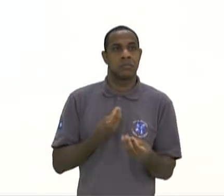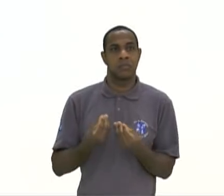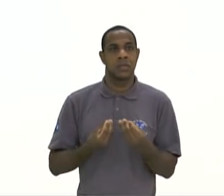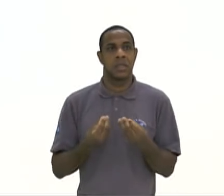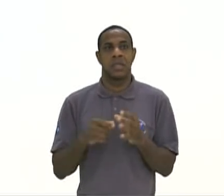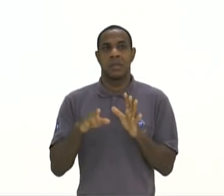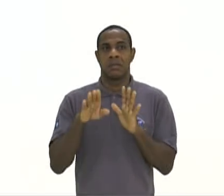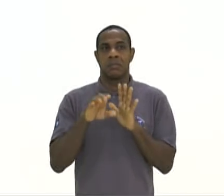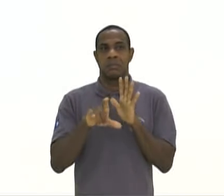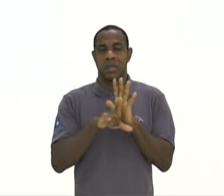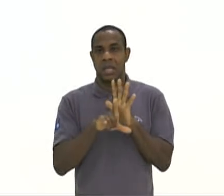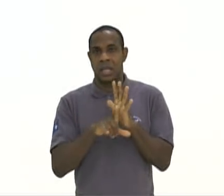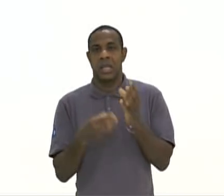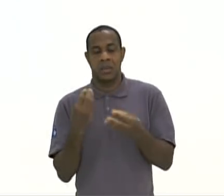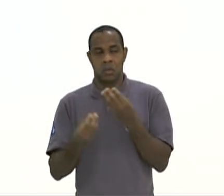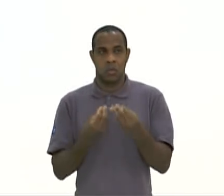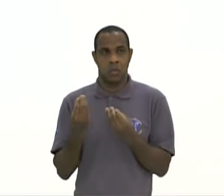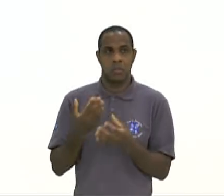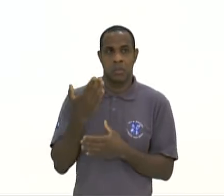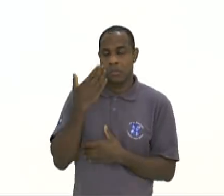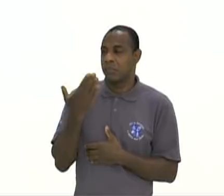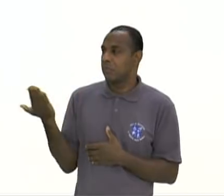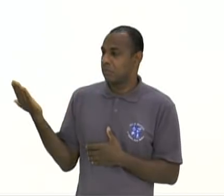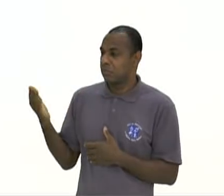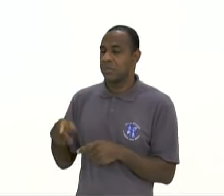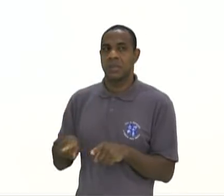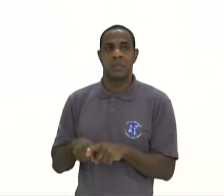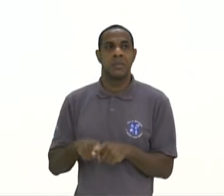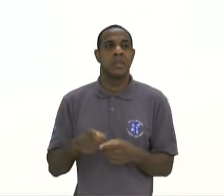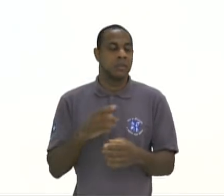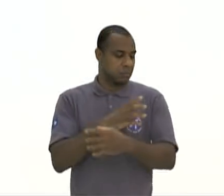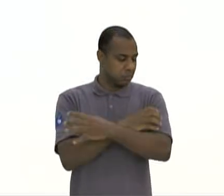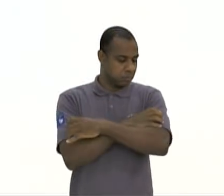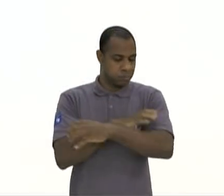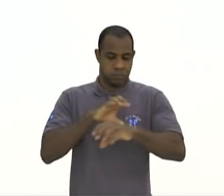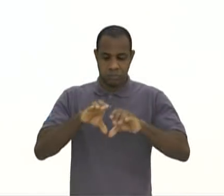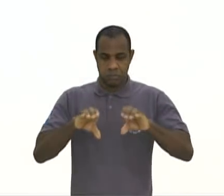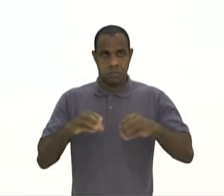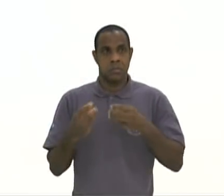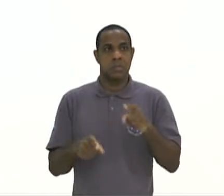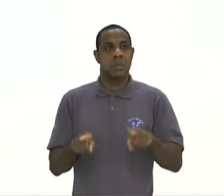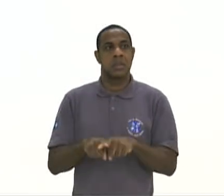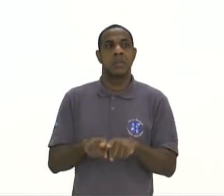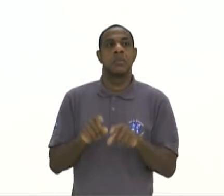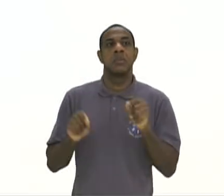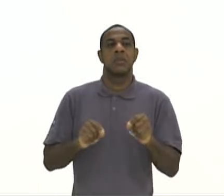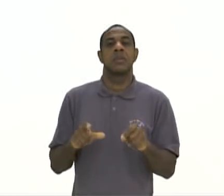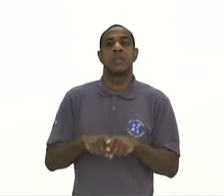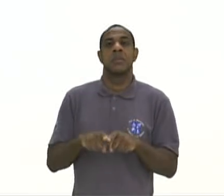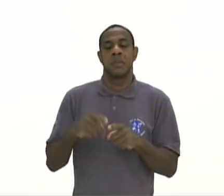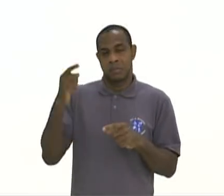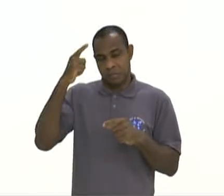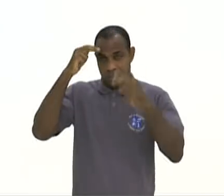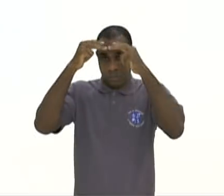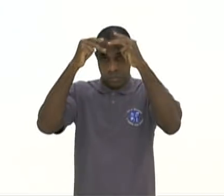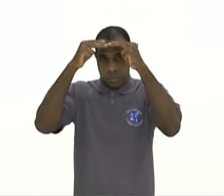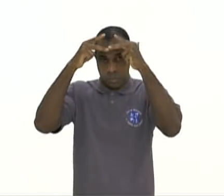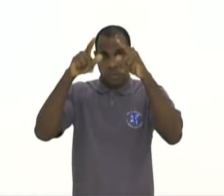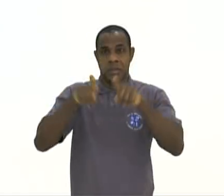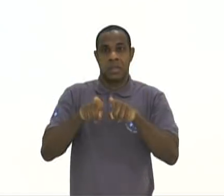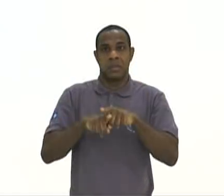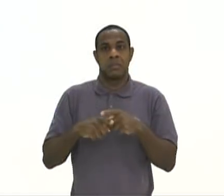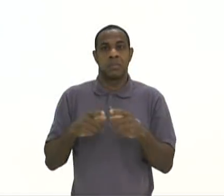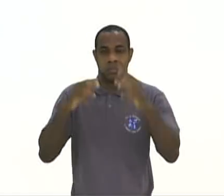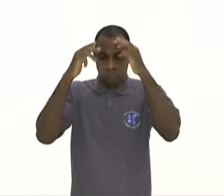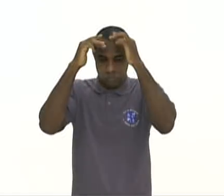Seja ela anatômica, fisiológica, né? Que são a parte muscular, de tendões e ligamentos, quanto também na parte neurológica, com efeitos sobre o